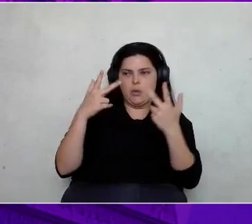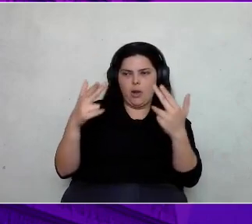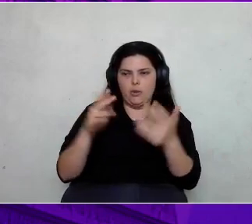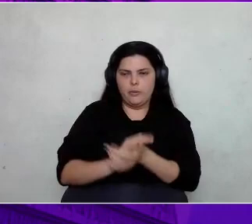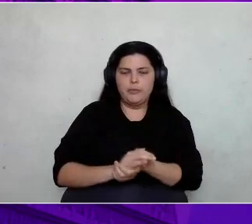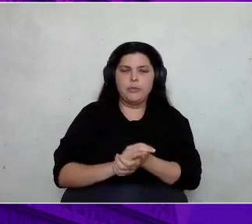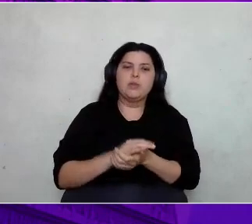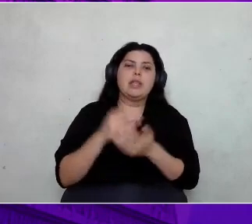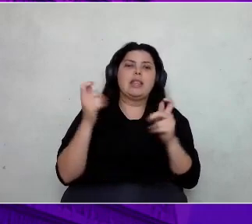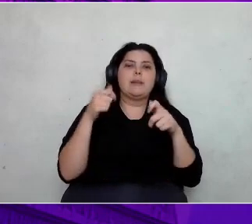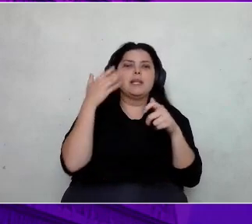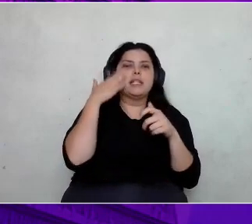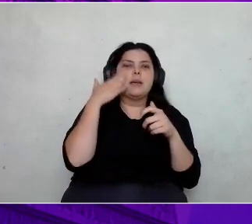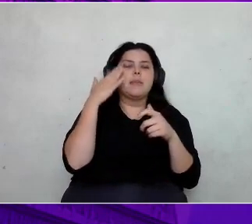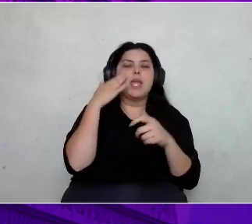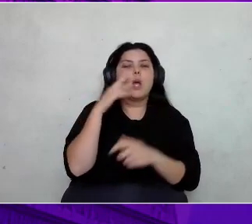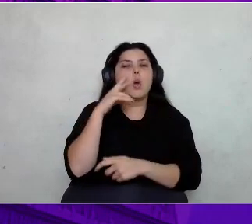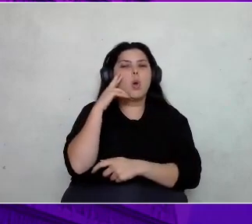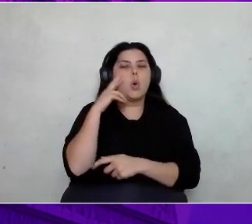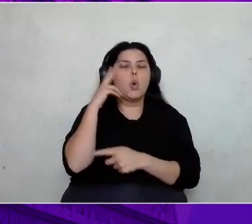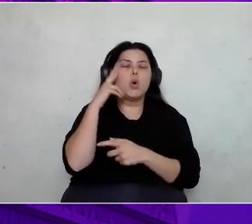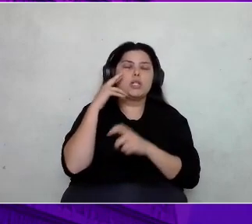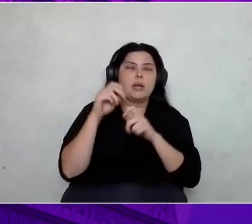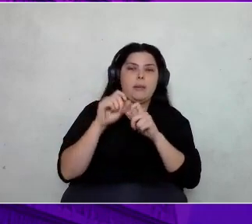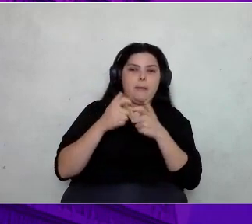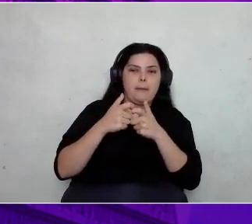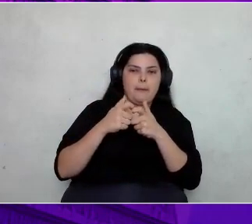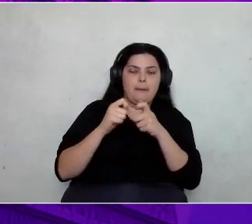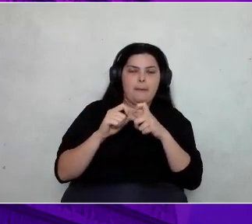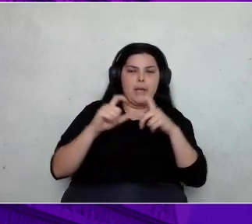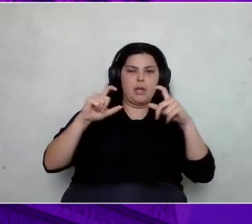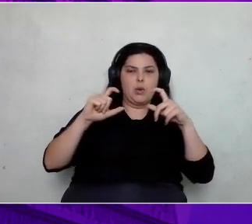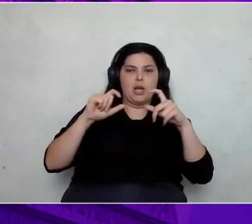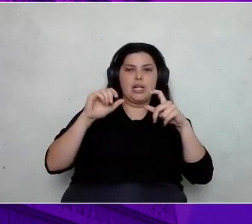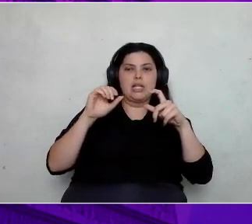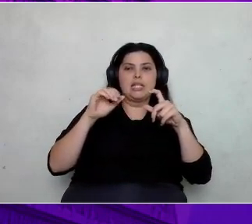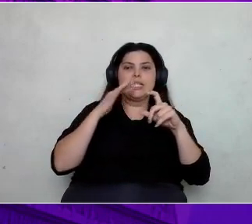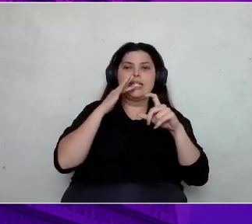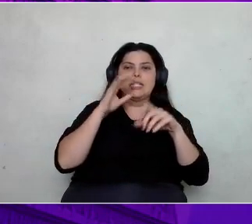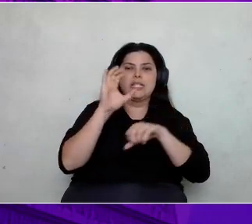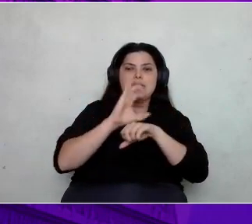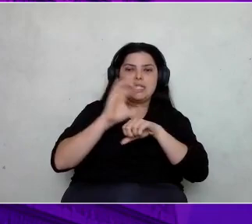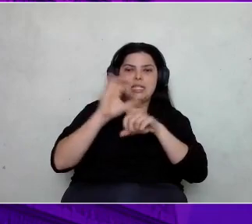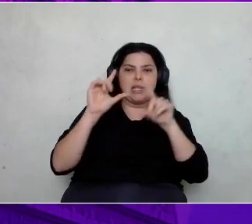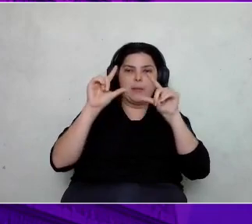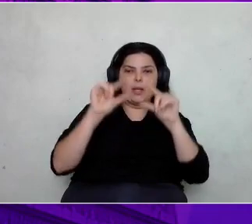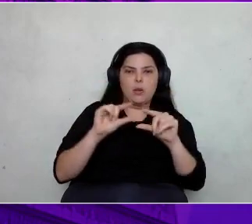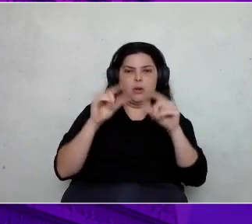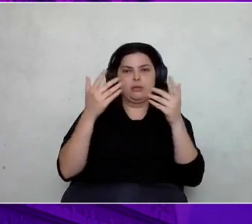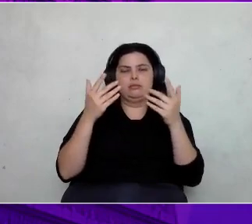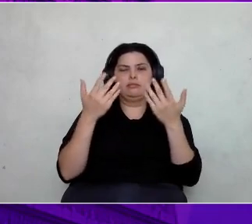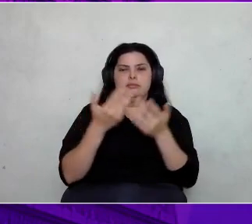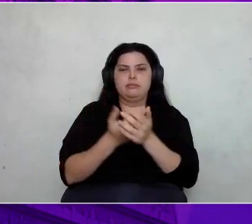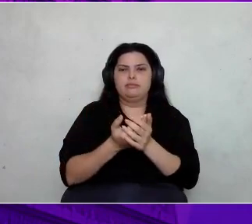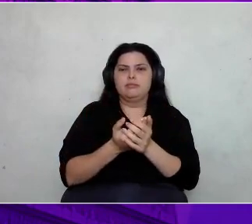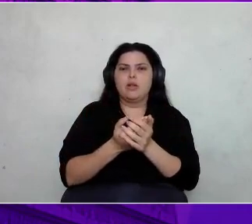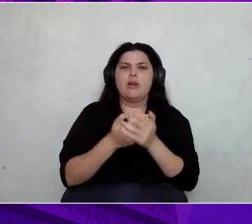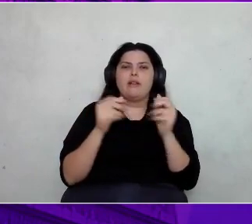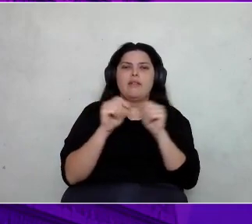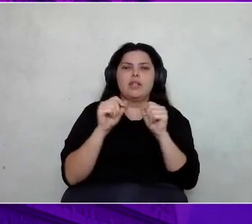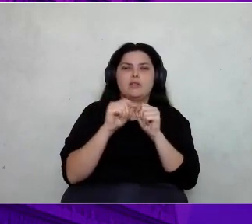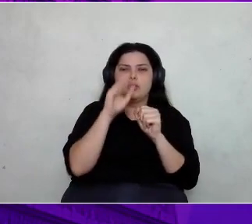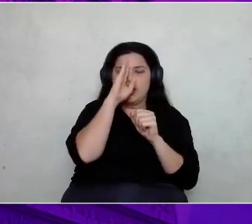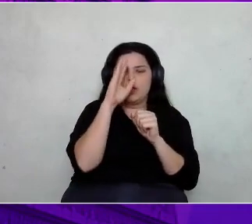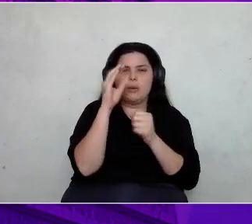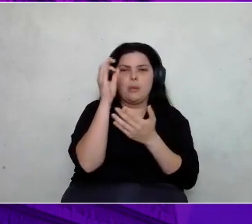parte roxa é bem maior do que a parte em cinza escuro e tudo mais. Isso aqui também é feito direto com bolinhas nos slides,